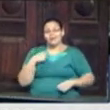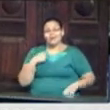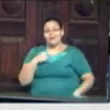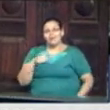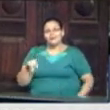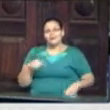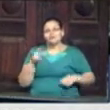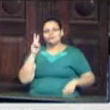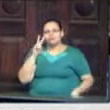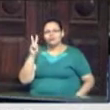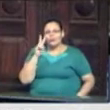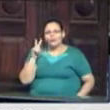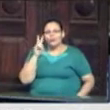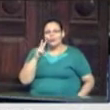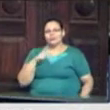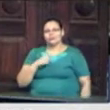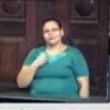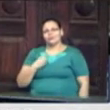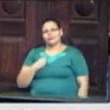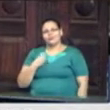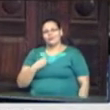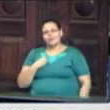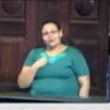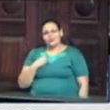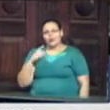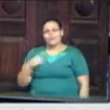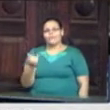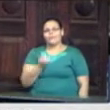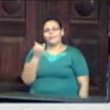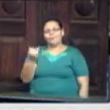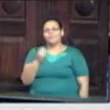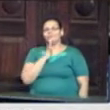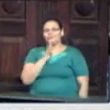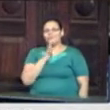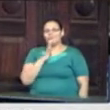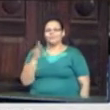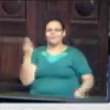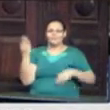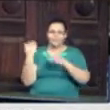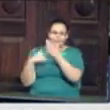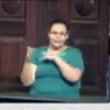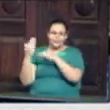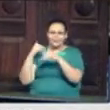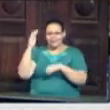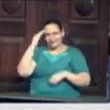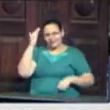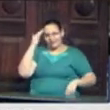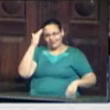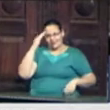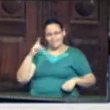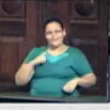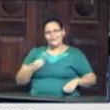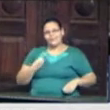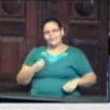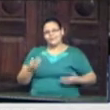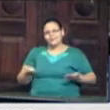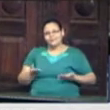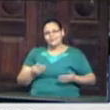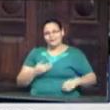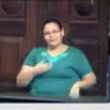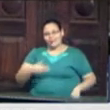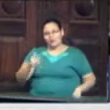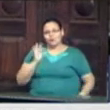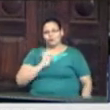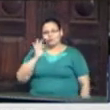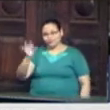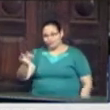a história existia porque era importante conhecer o passado para entender o presente e para projetar